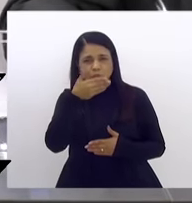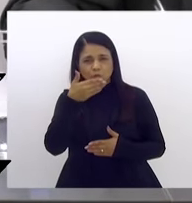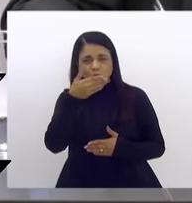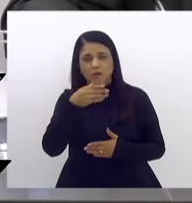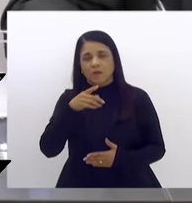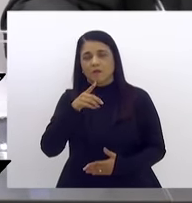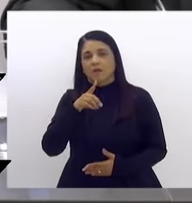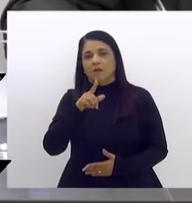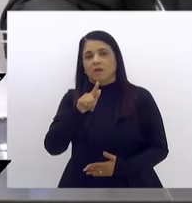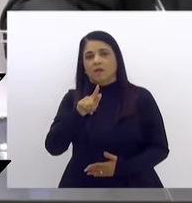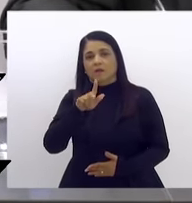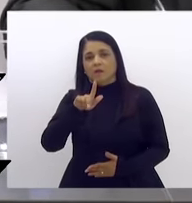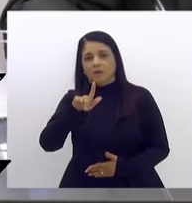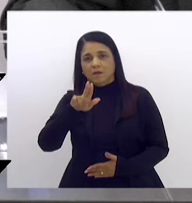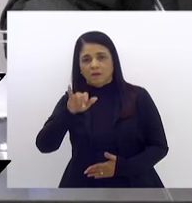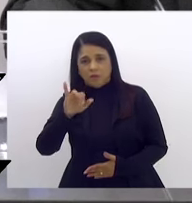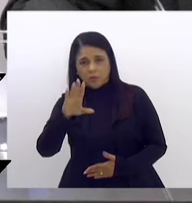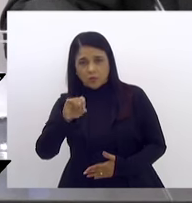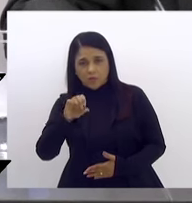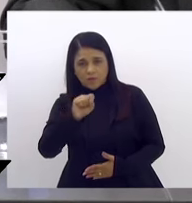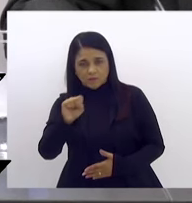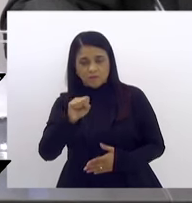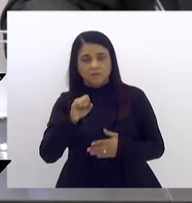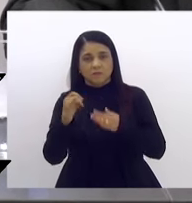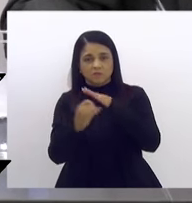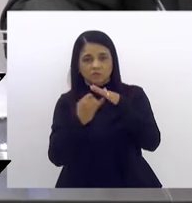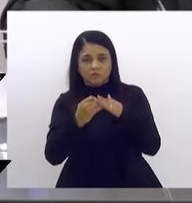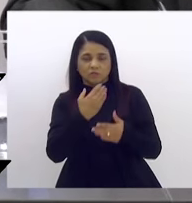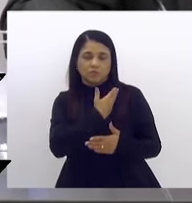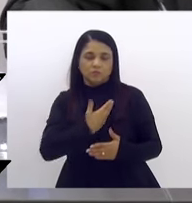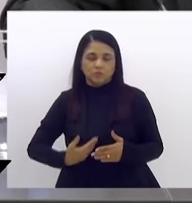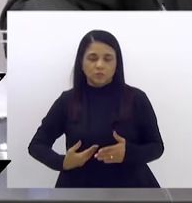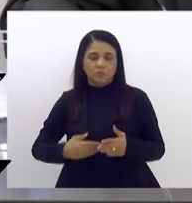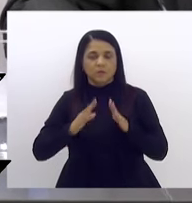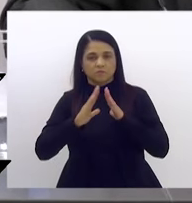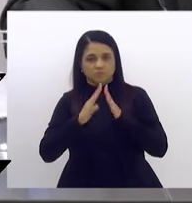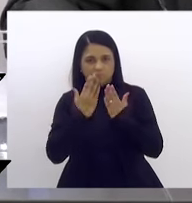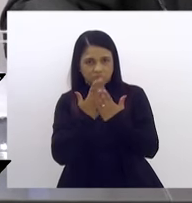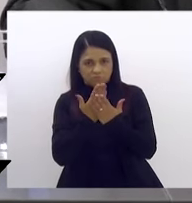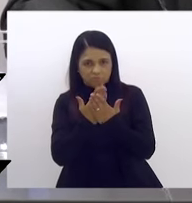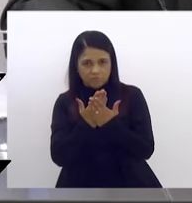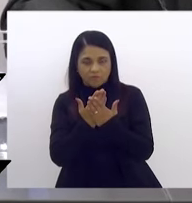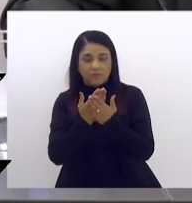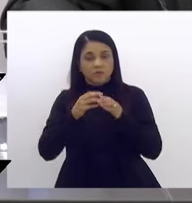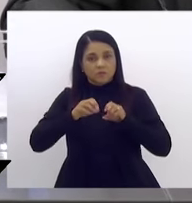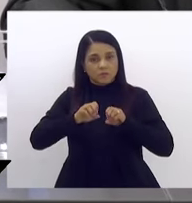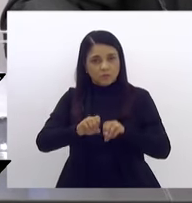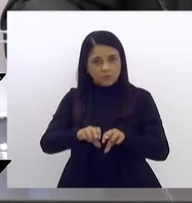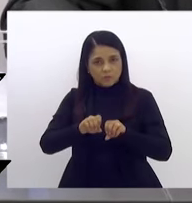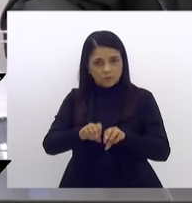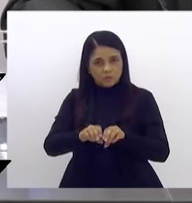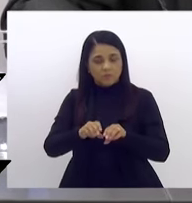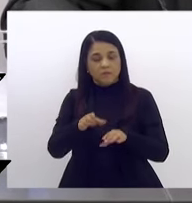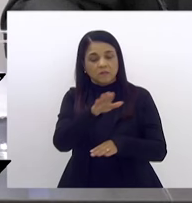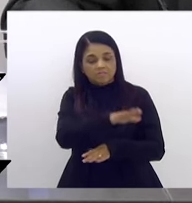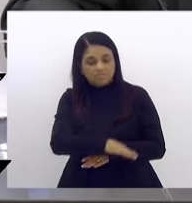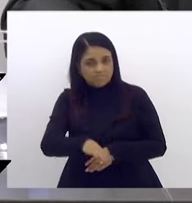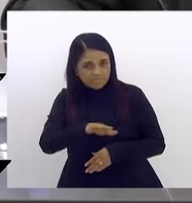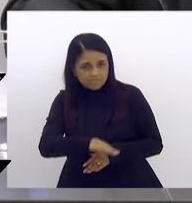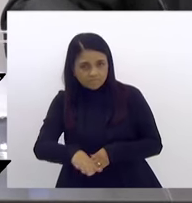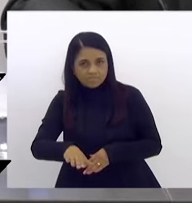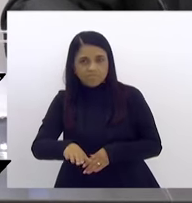GC nas instituições públicas e privadas de enso de educação Ensino